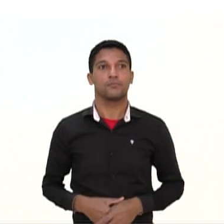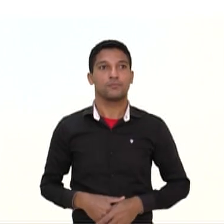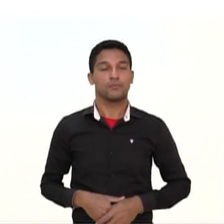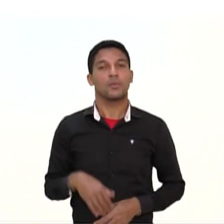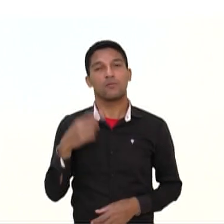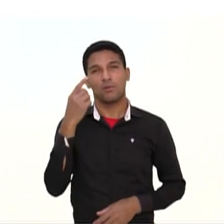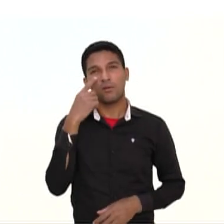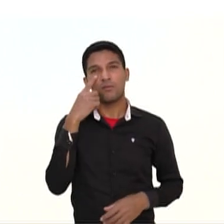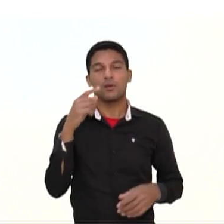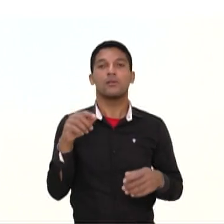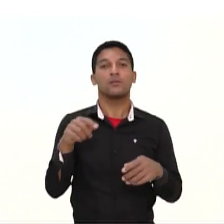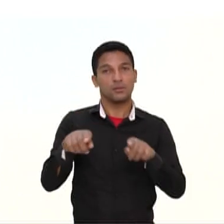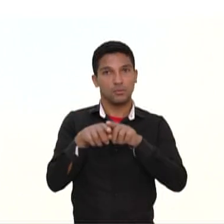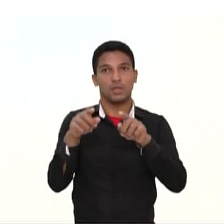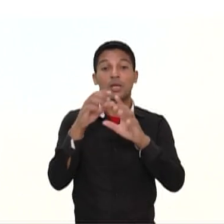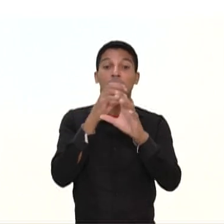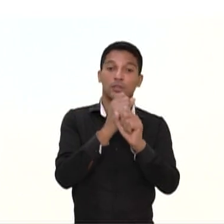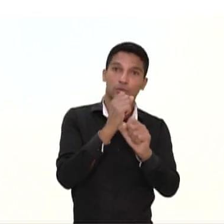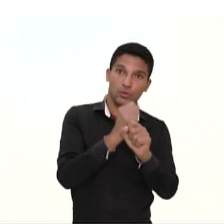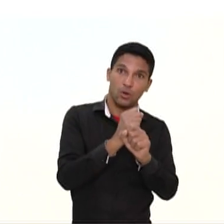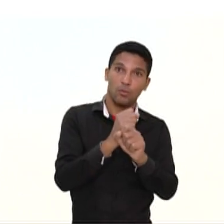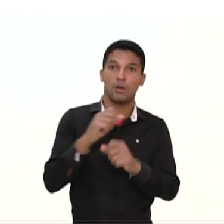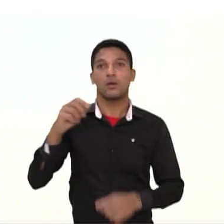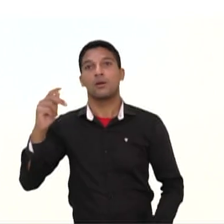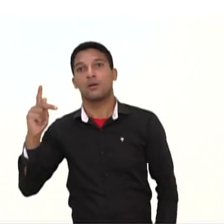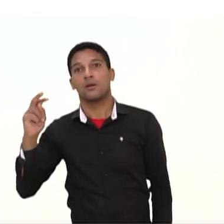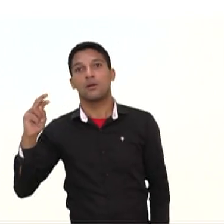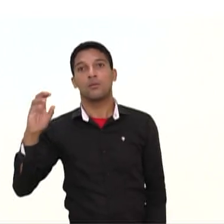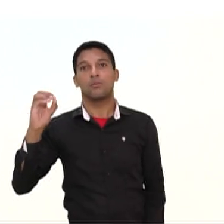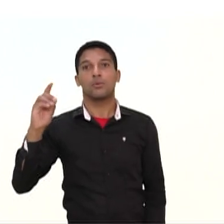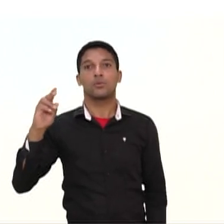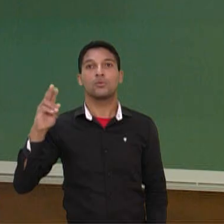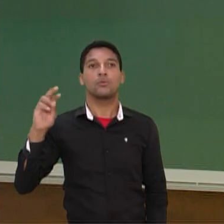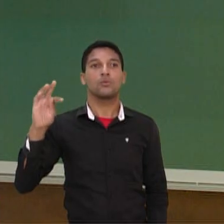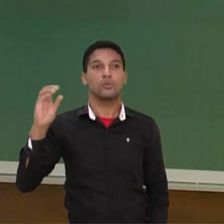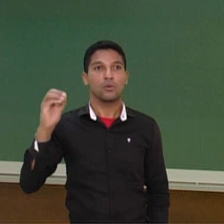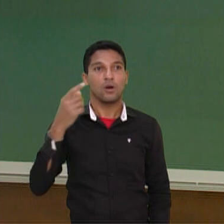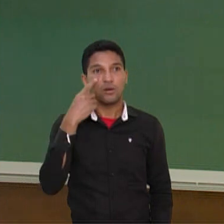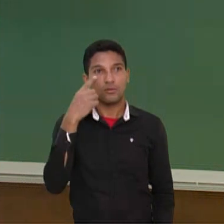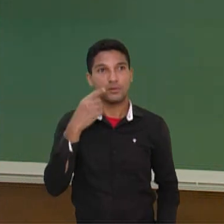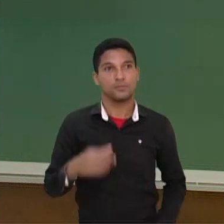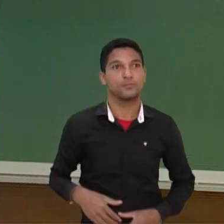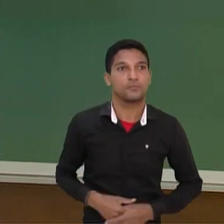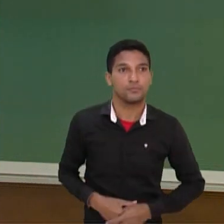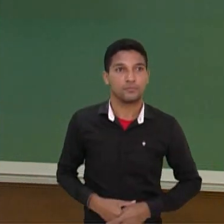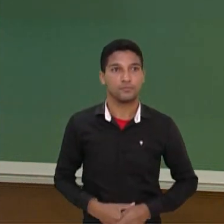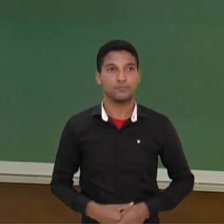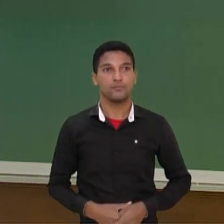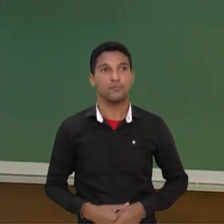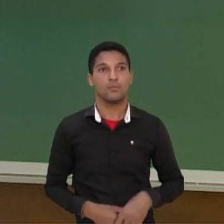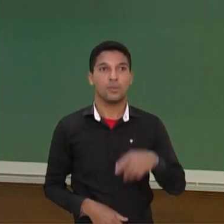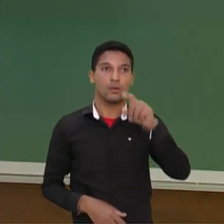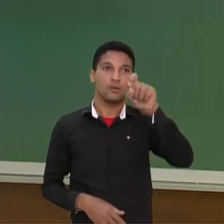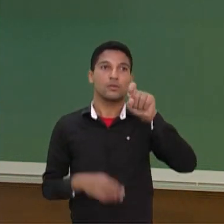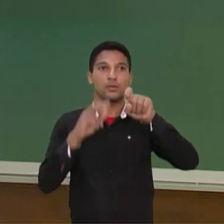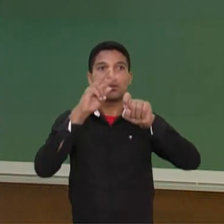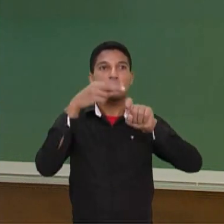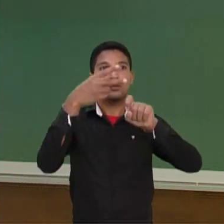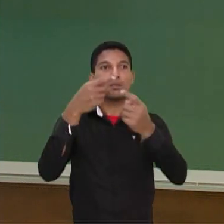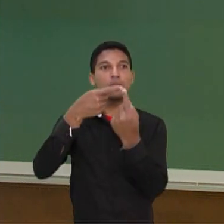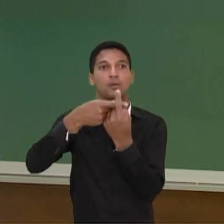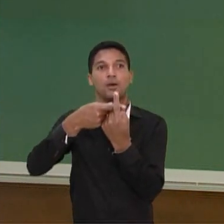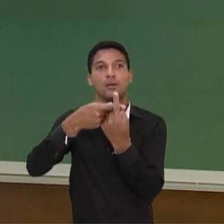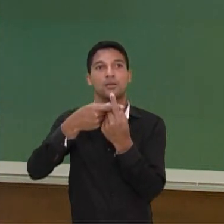fazer por soma e produto. Veja, para quem não lembra, a soma das duas raízes é o B com o sinal trocado. O meu B, o coeficiente B é